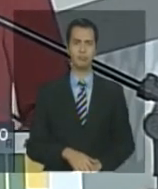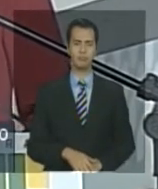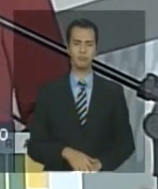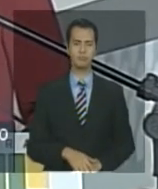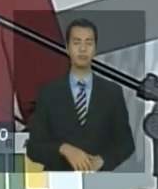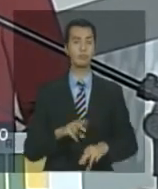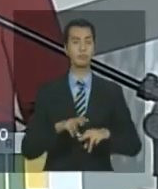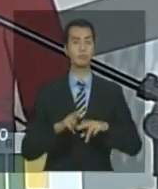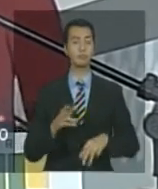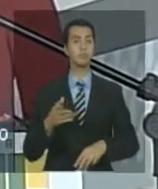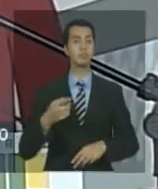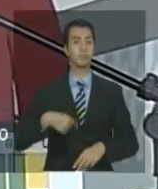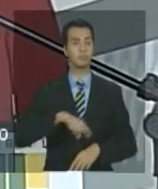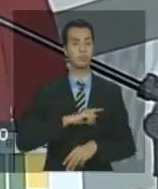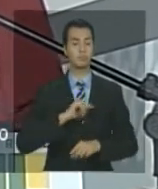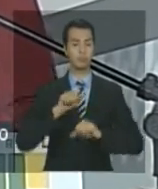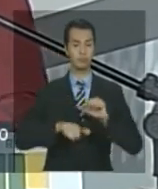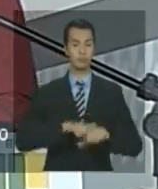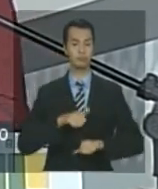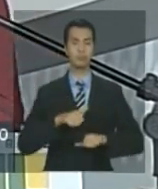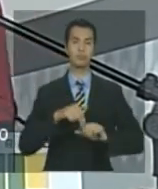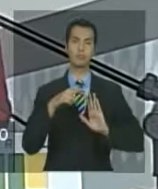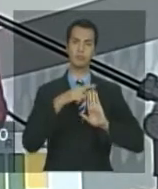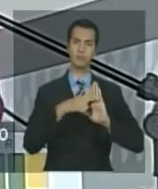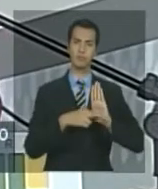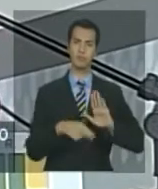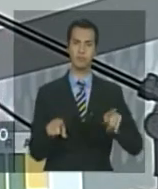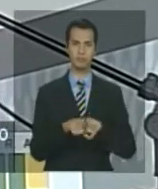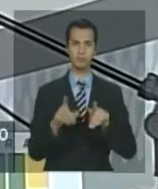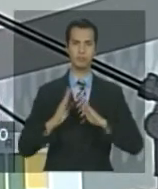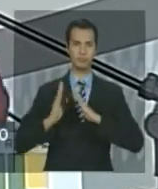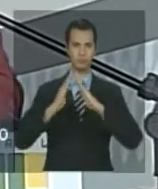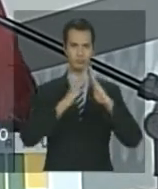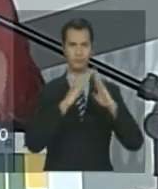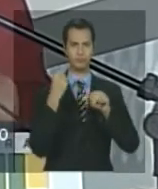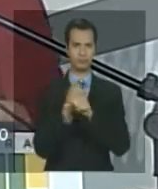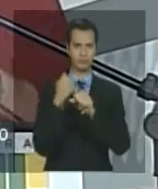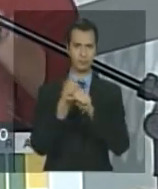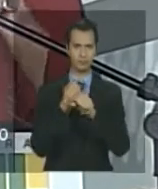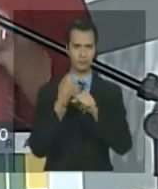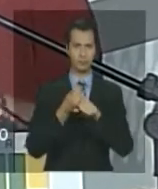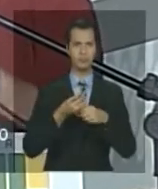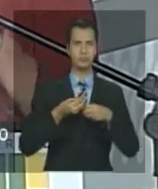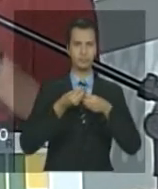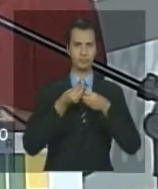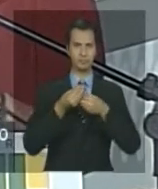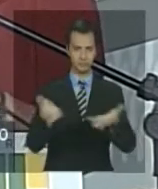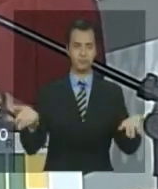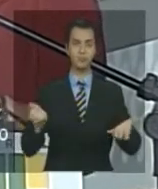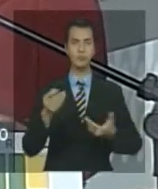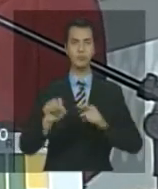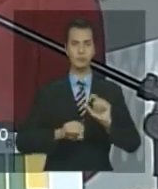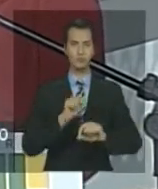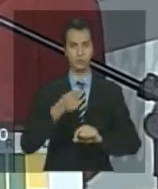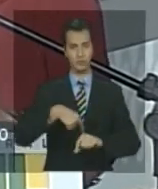alguns parâmetros do Minha Casa Minha Vida, nós tornamos